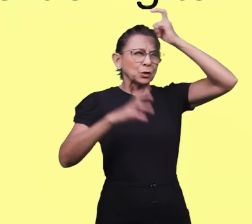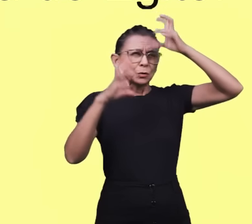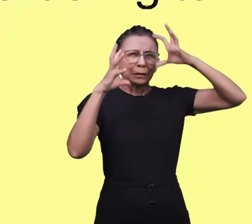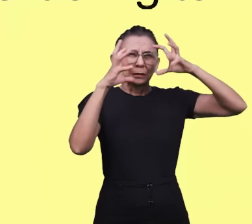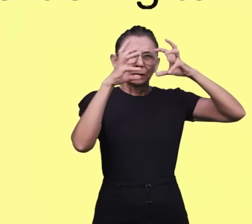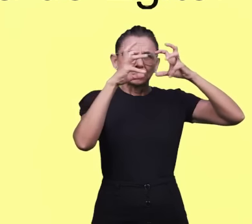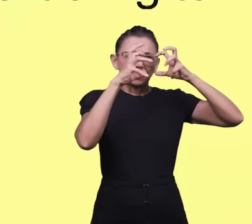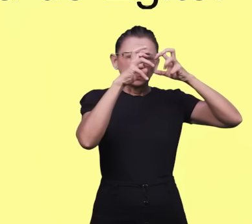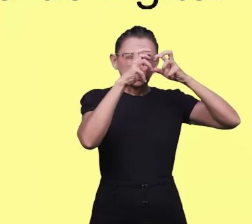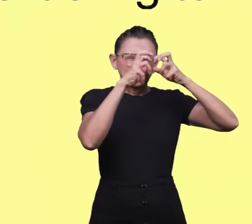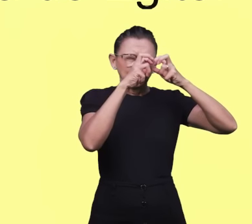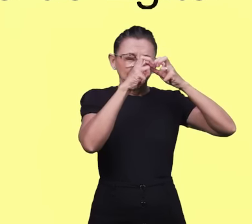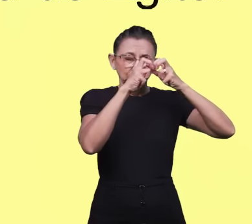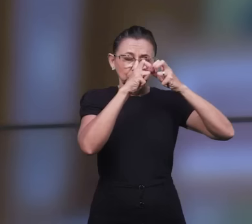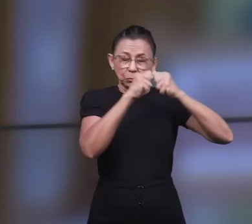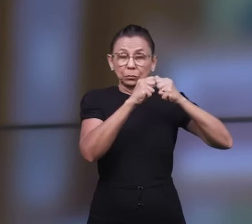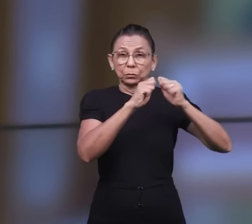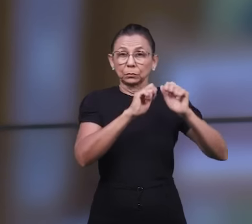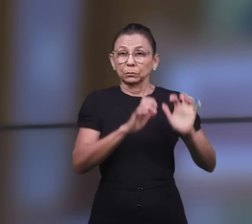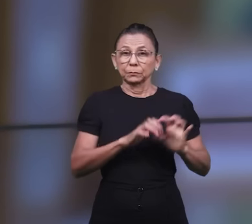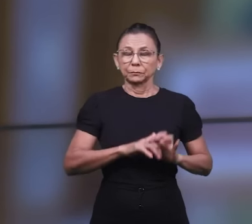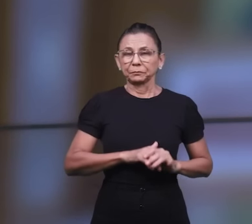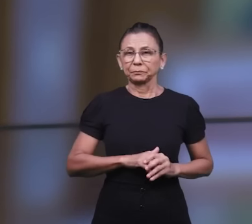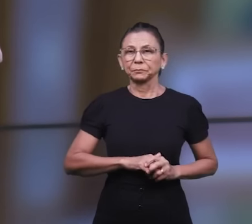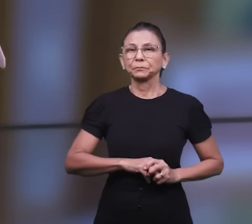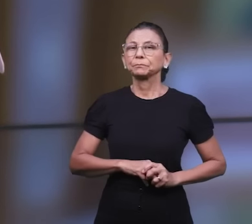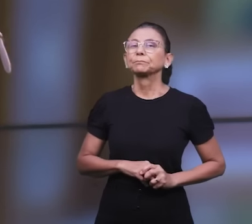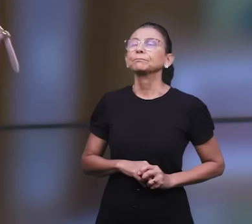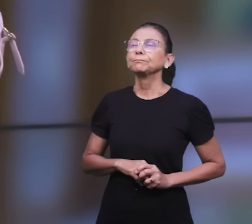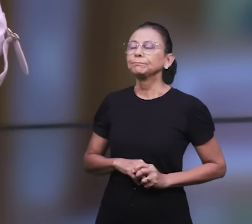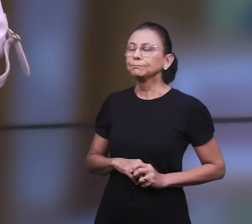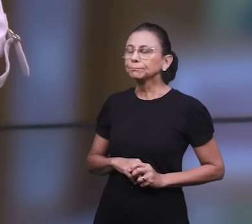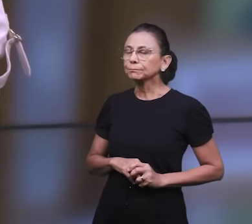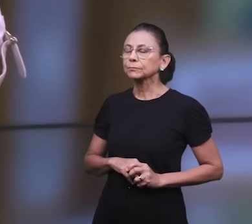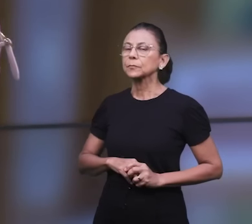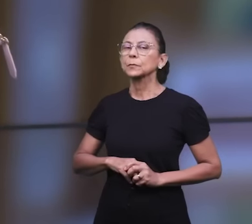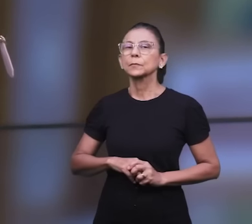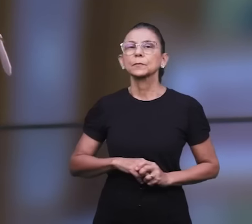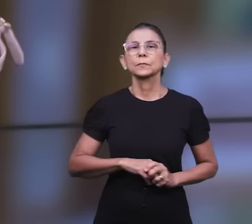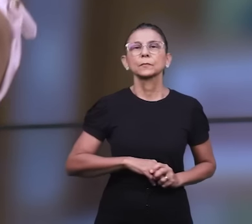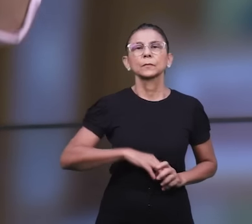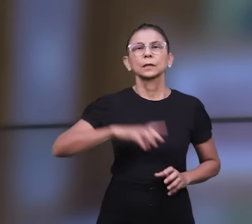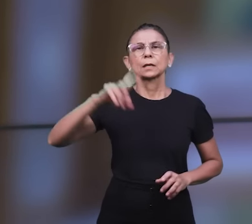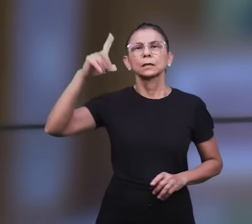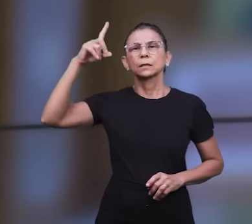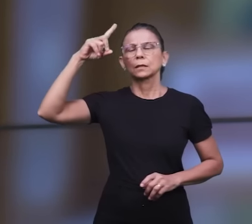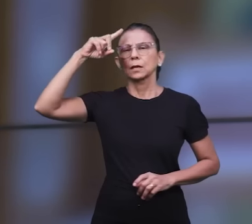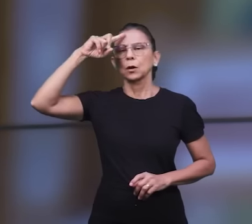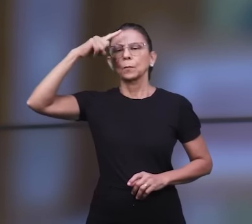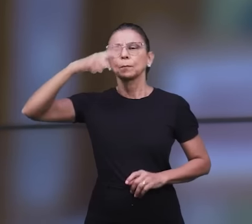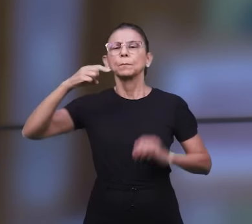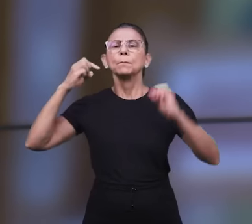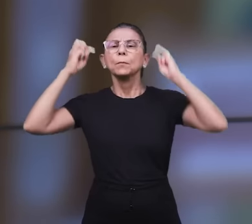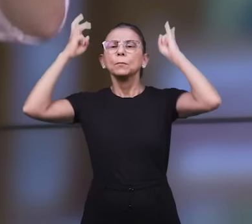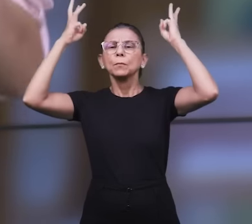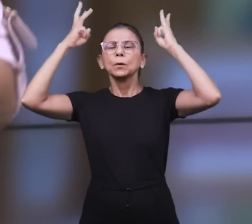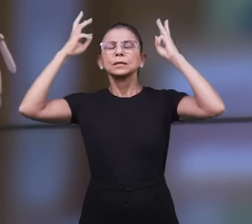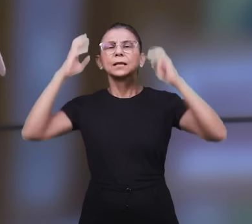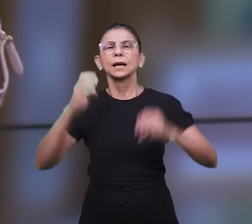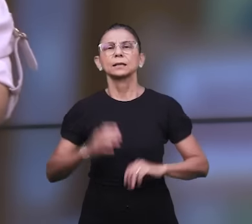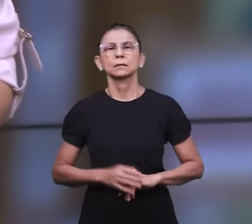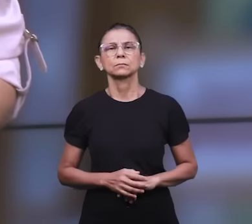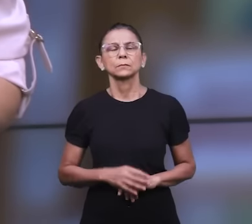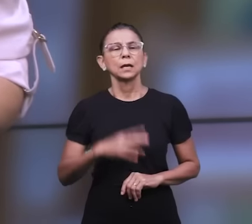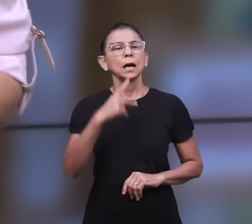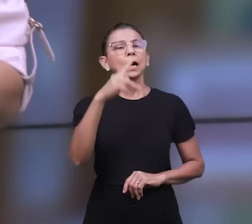estava muito próximo vejam como foi Deus mandou que Moisés ele estendesse as suas mãos para